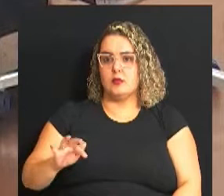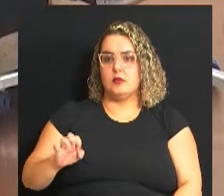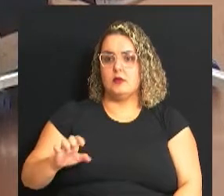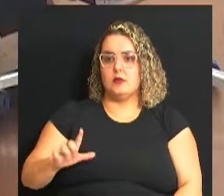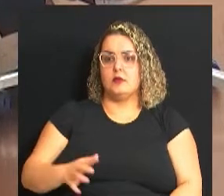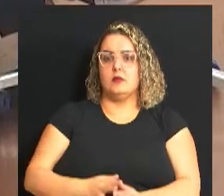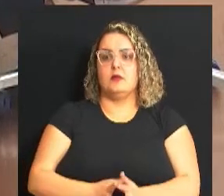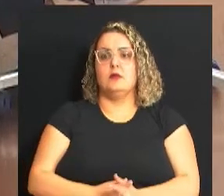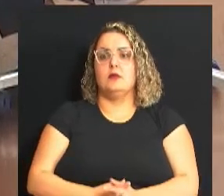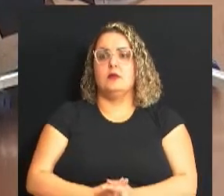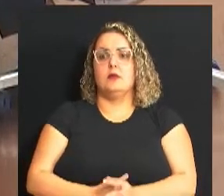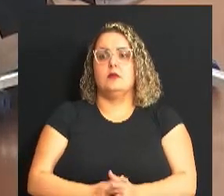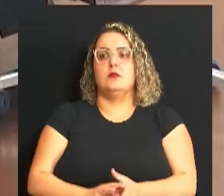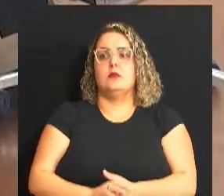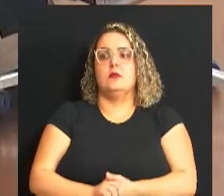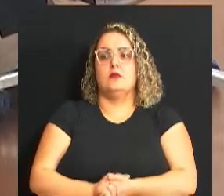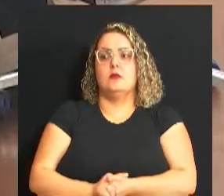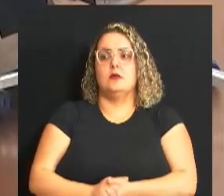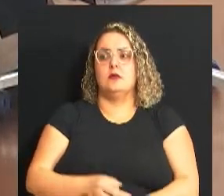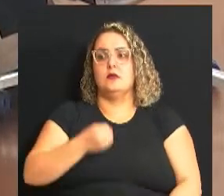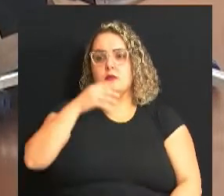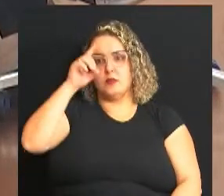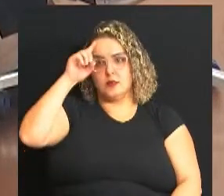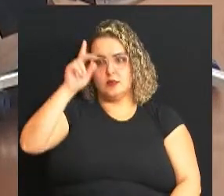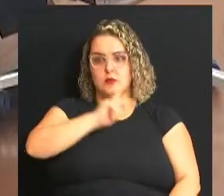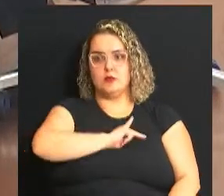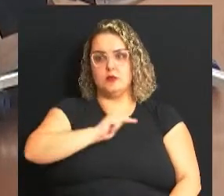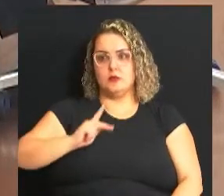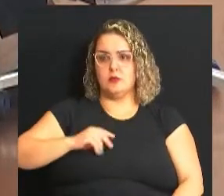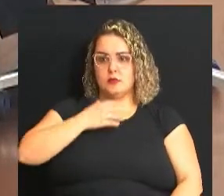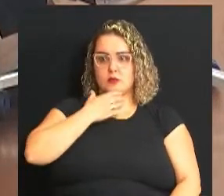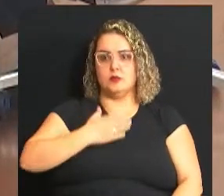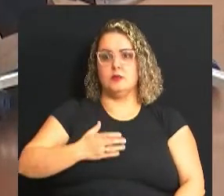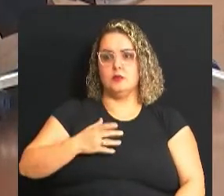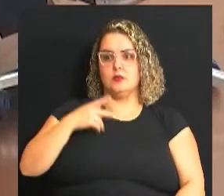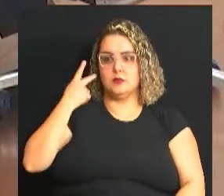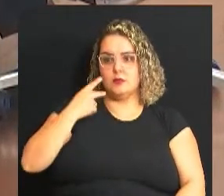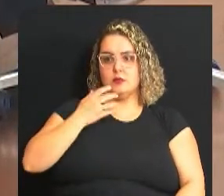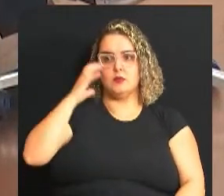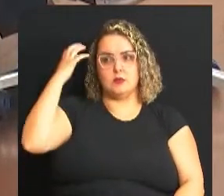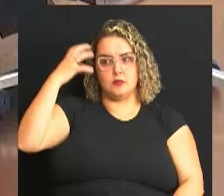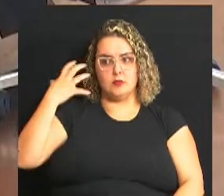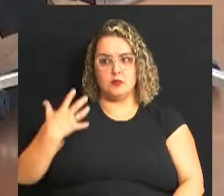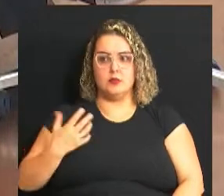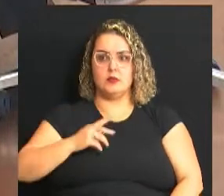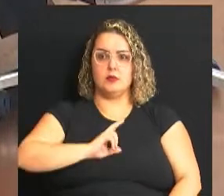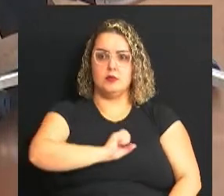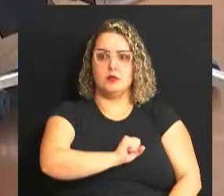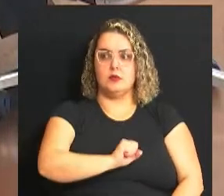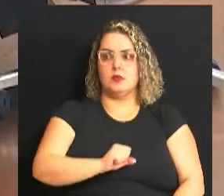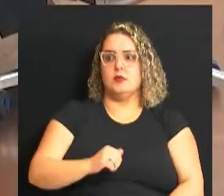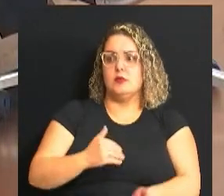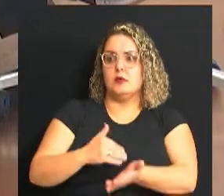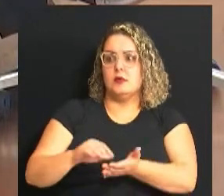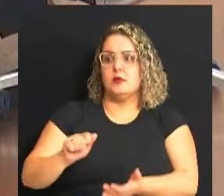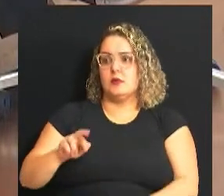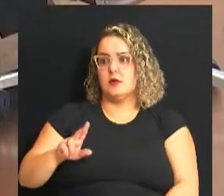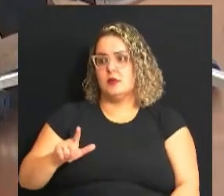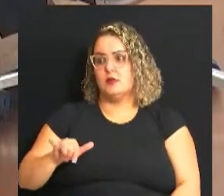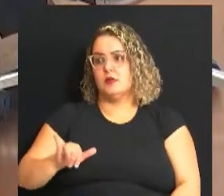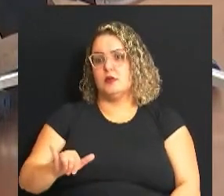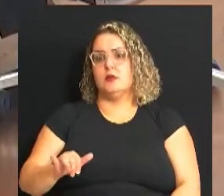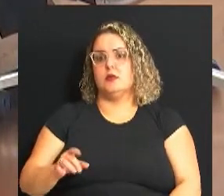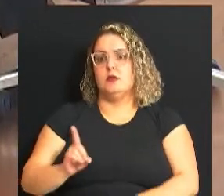dia, presidente Carmo, vereadores Guida e Rossini, demais secretário Ali, doutor Marcelo,